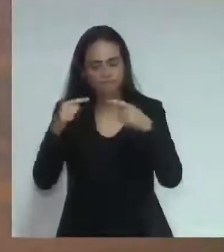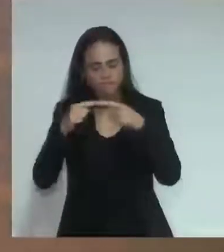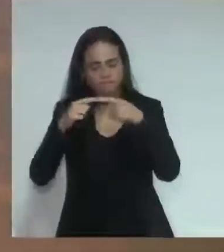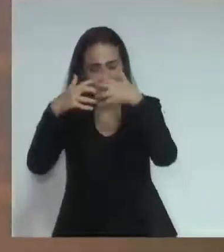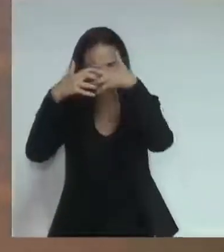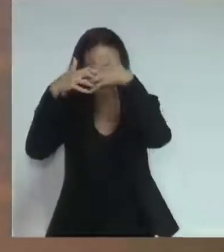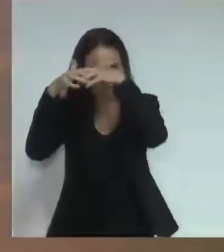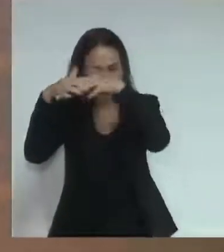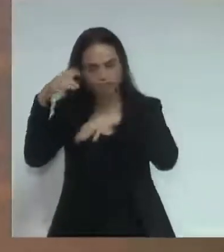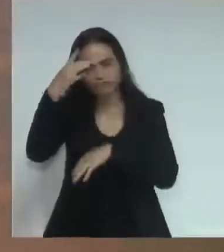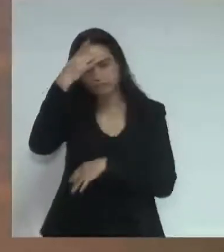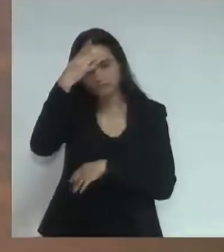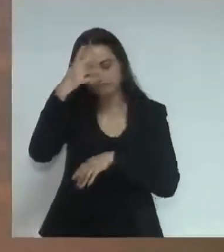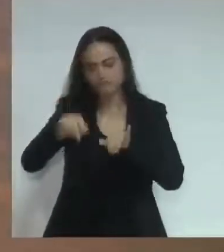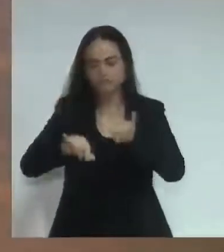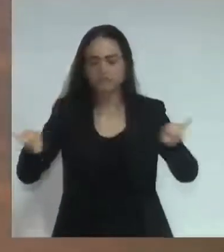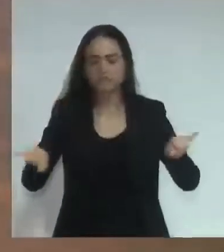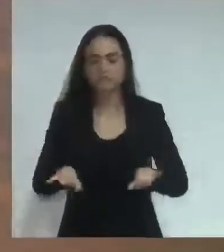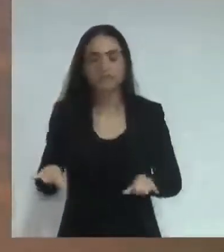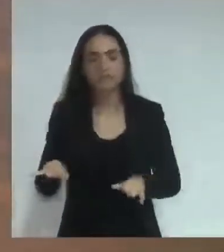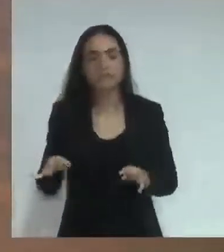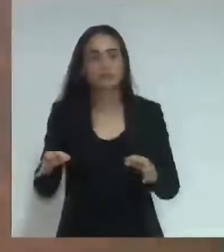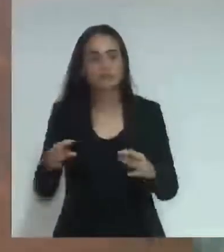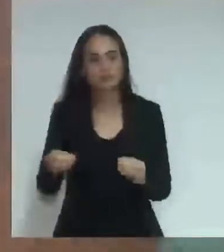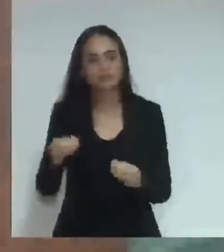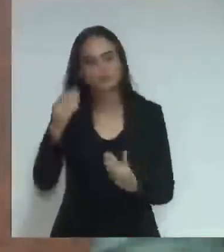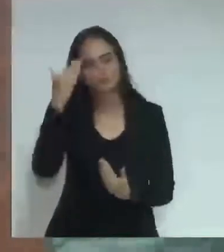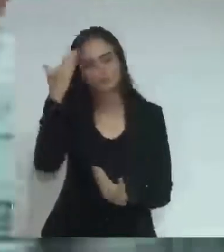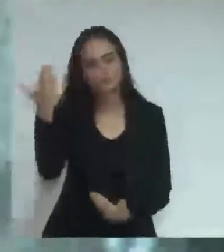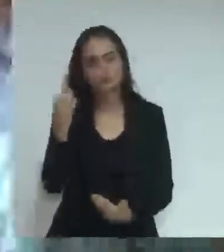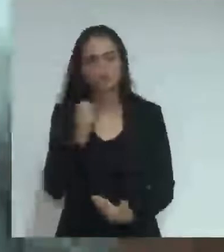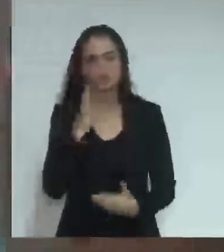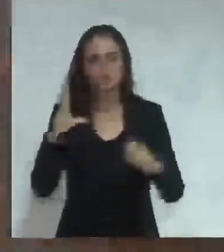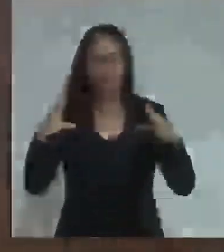atenção de todos e desejo uma boa noite.